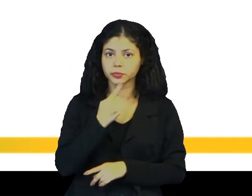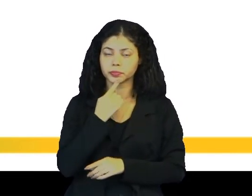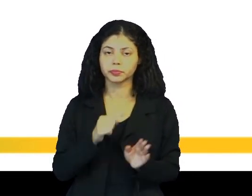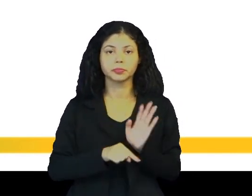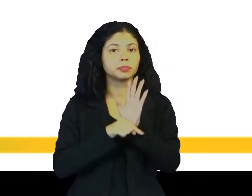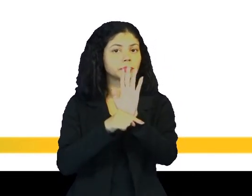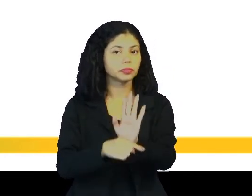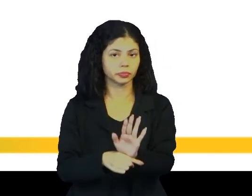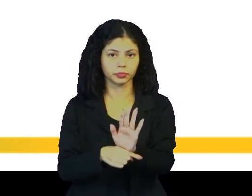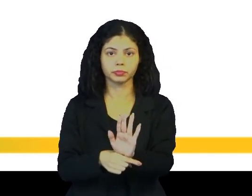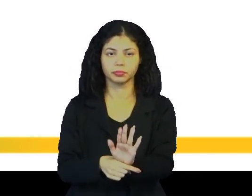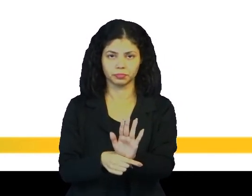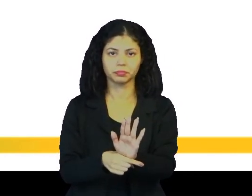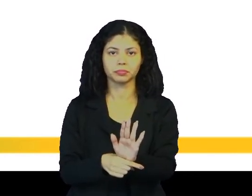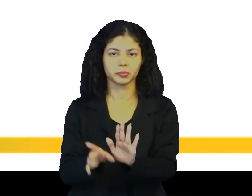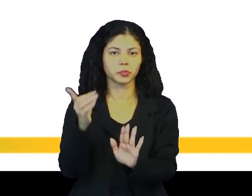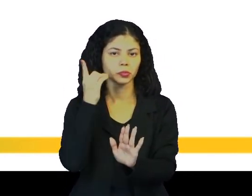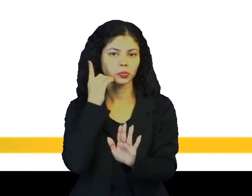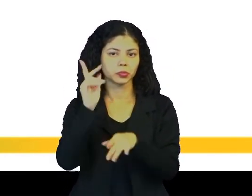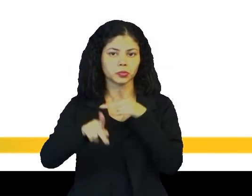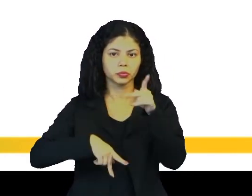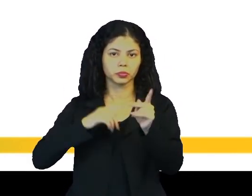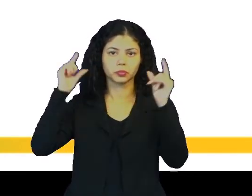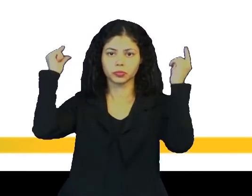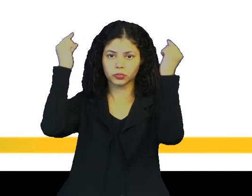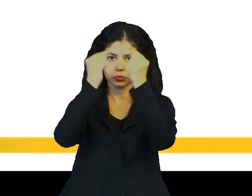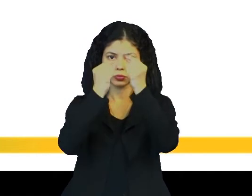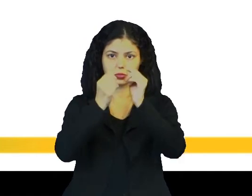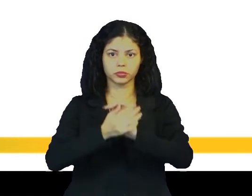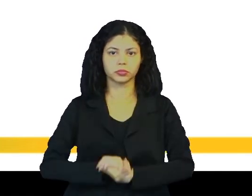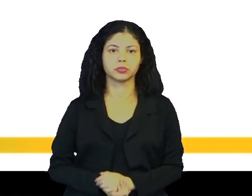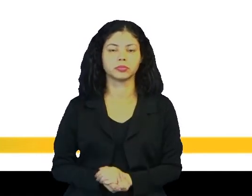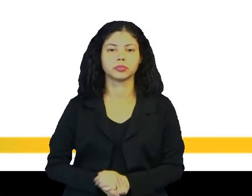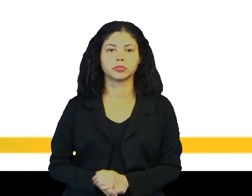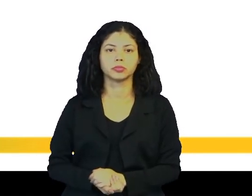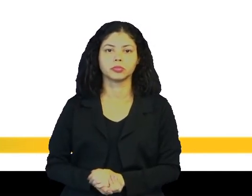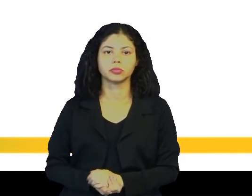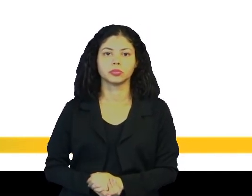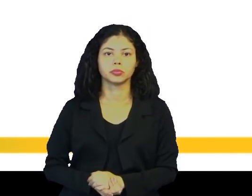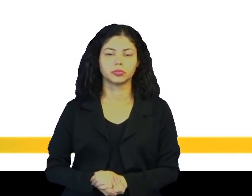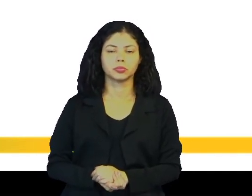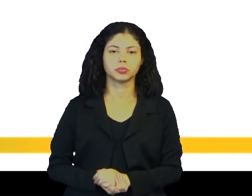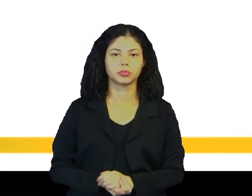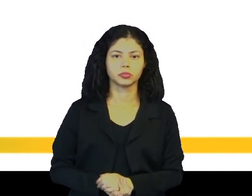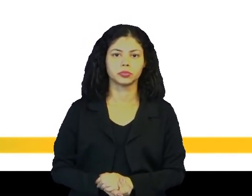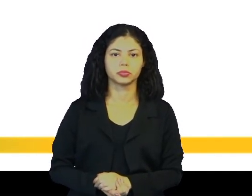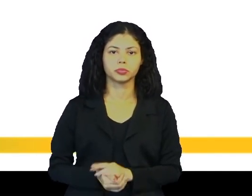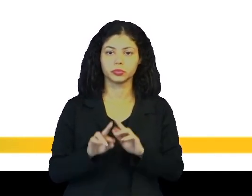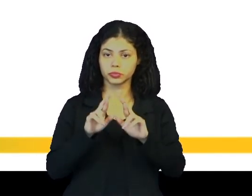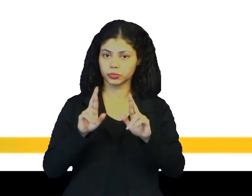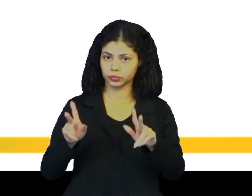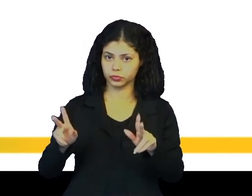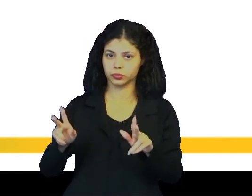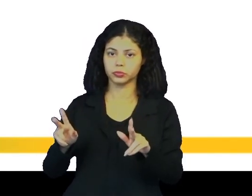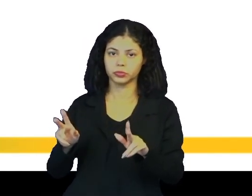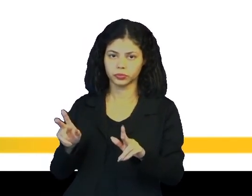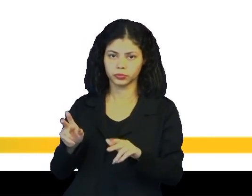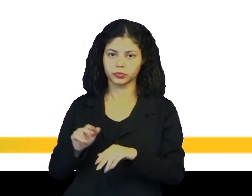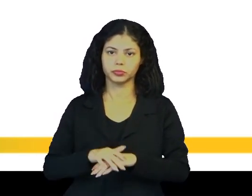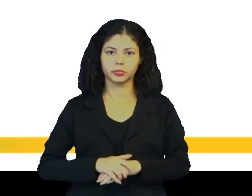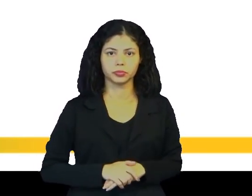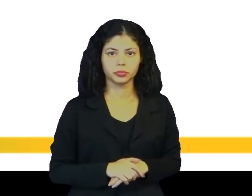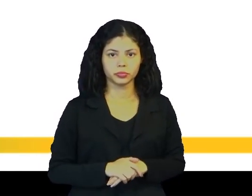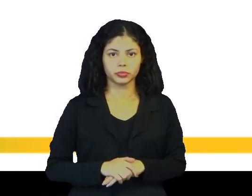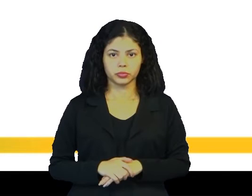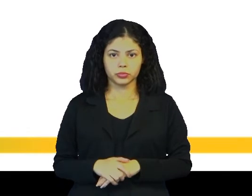que retratam cenas aí do cotidiano do povo grego, né? Então a gente consegue observar e olha só a diferença aí